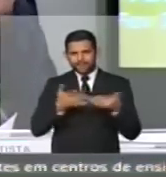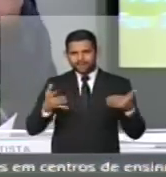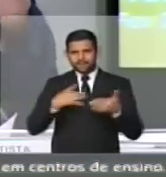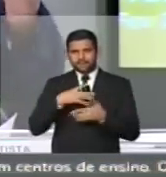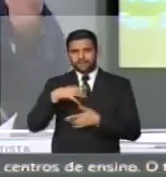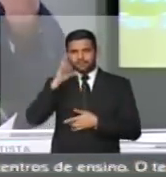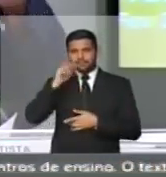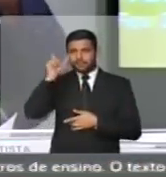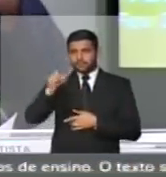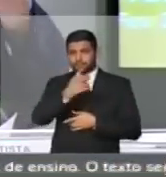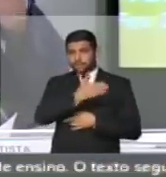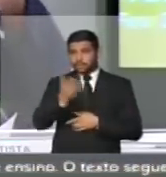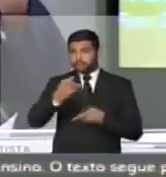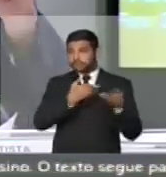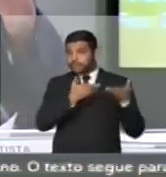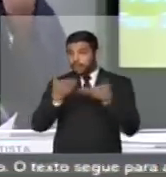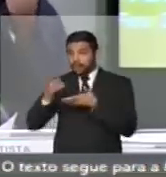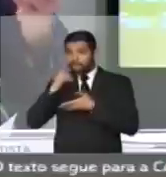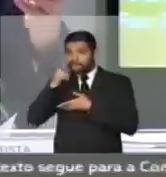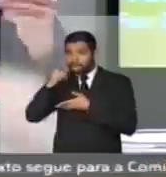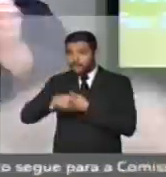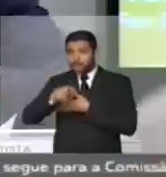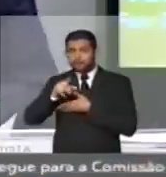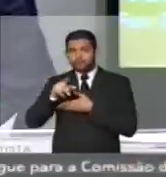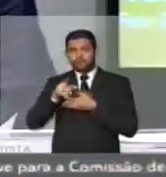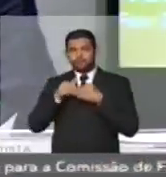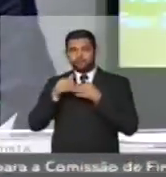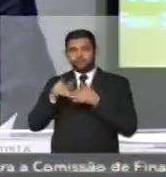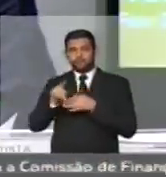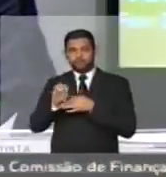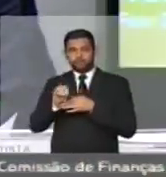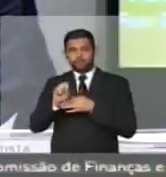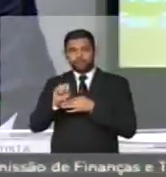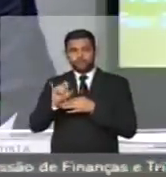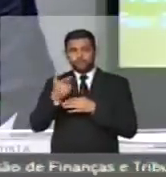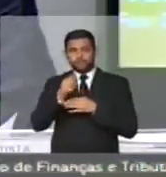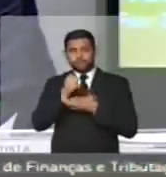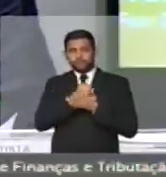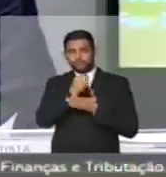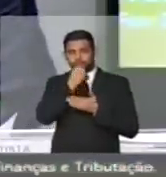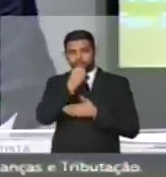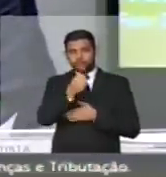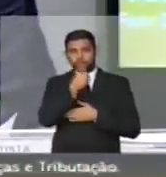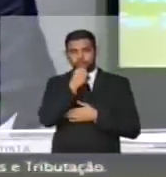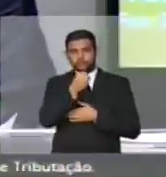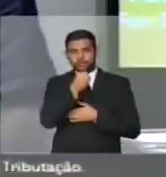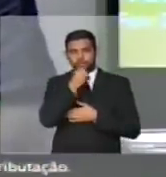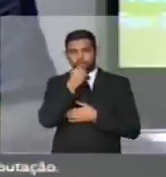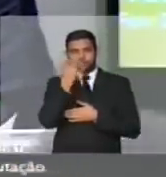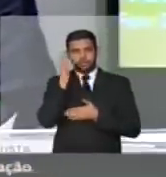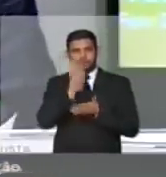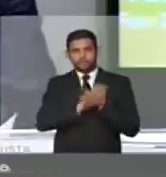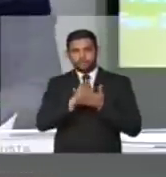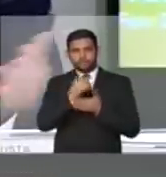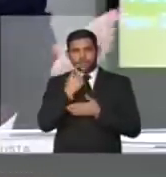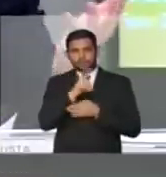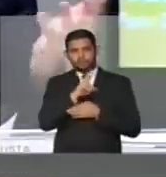de Vossa Excelência fosse lá visitar o Porto do Açu. E não como jornalista, sem citar